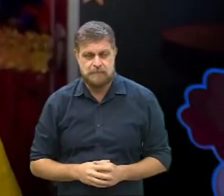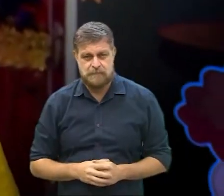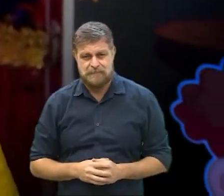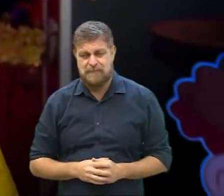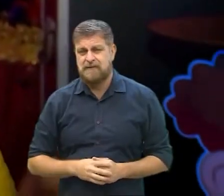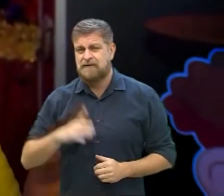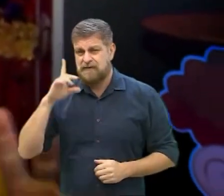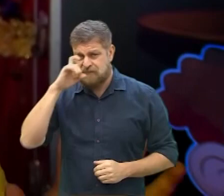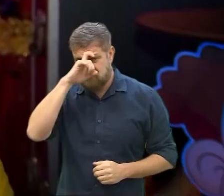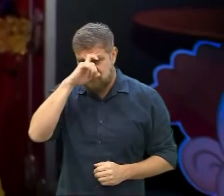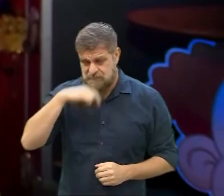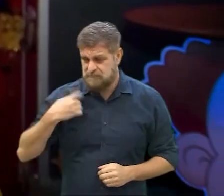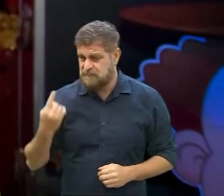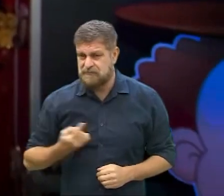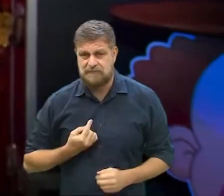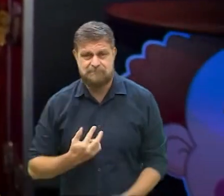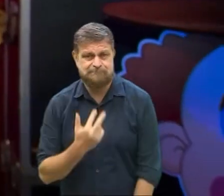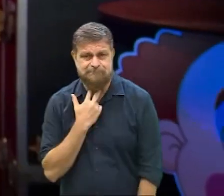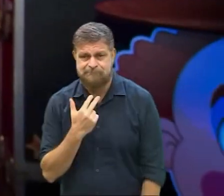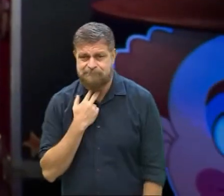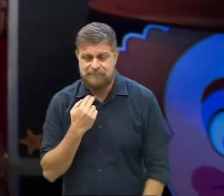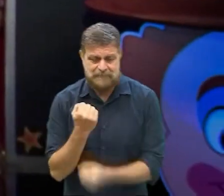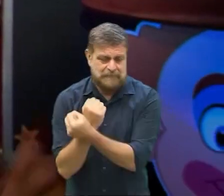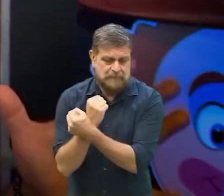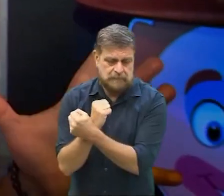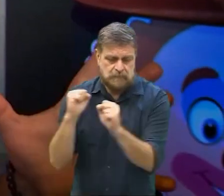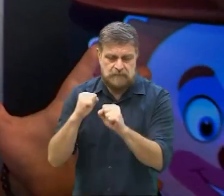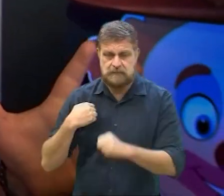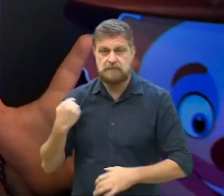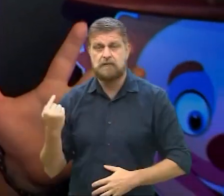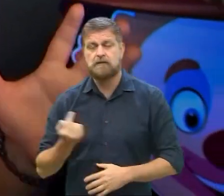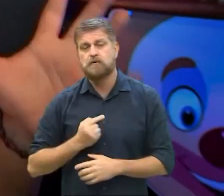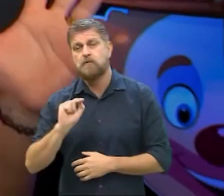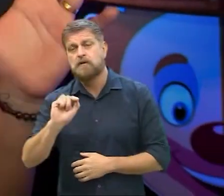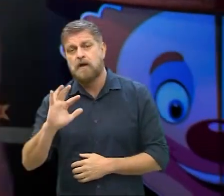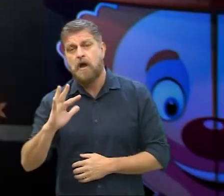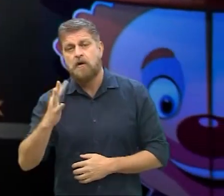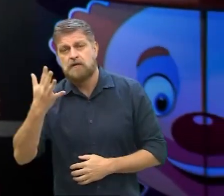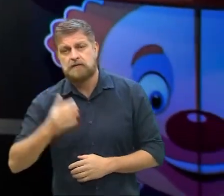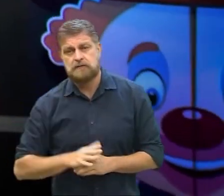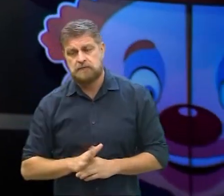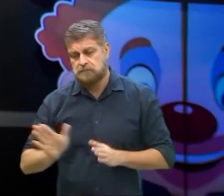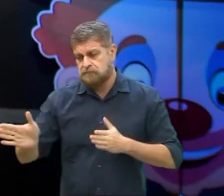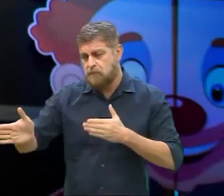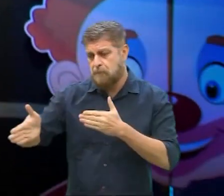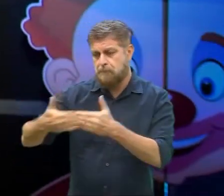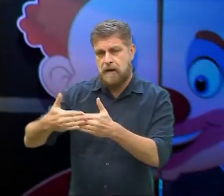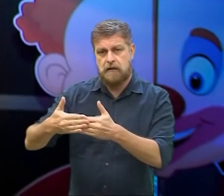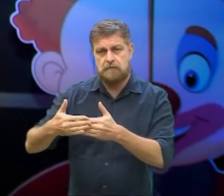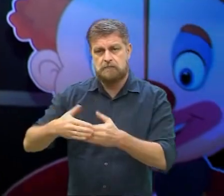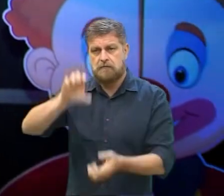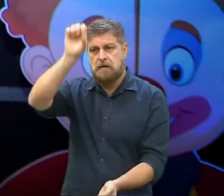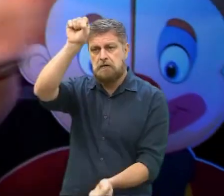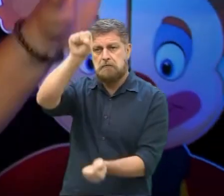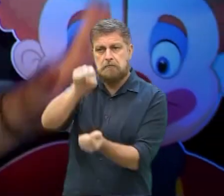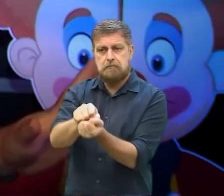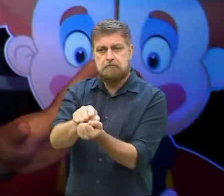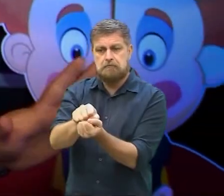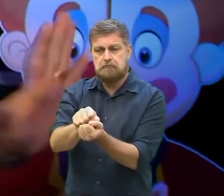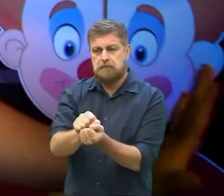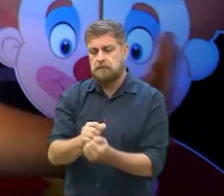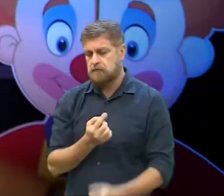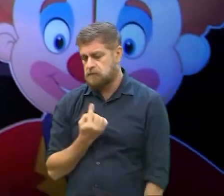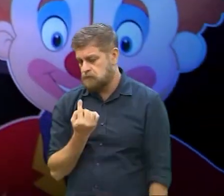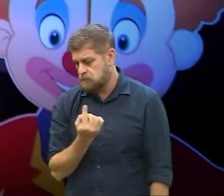Então isso foi difícil, a gente não teve chance. A gente simplesmente teve que fechar as portas e não fazer mais